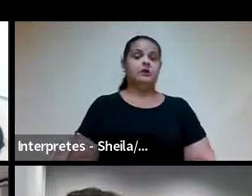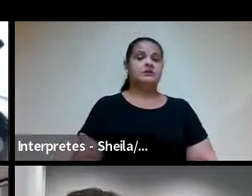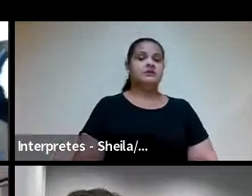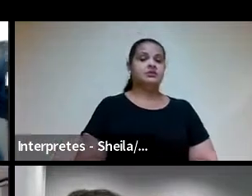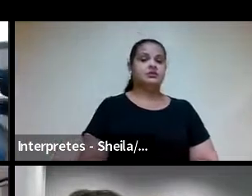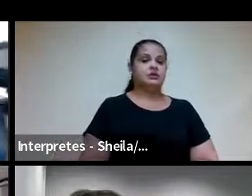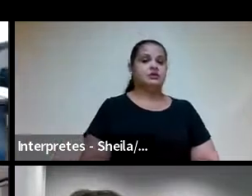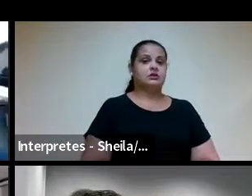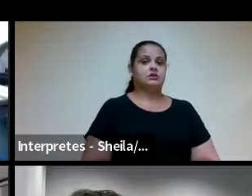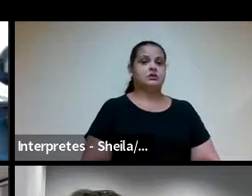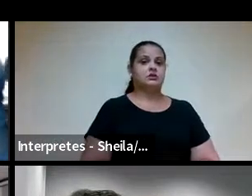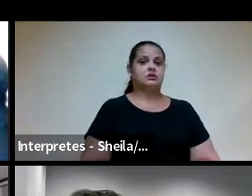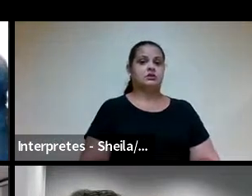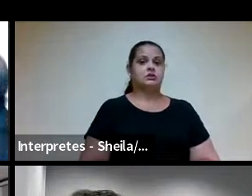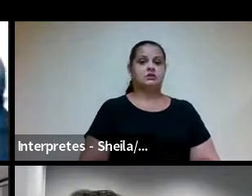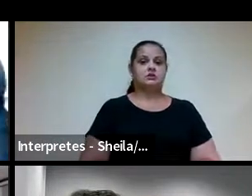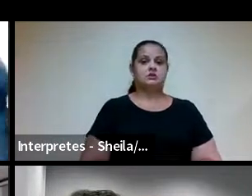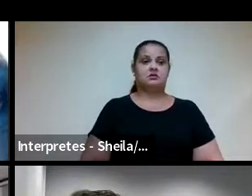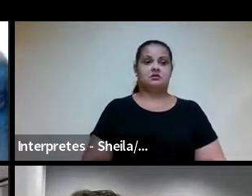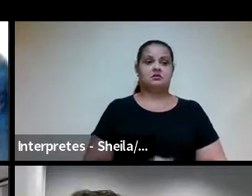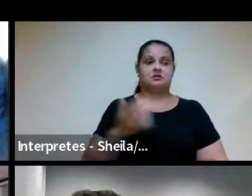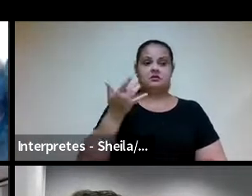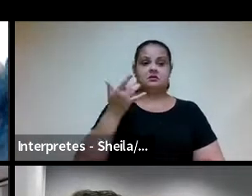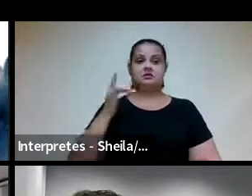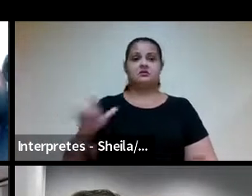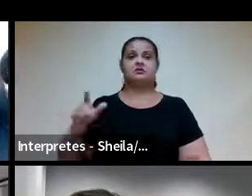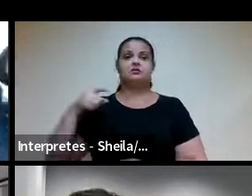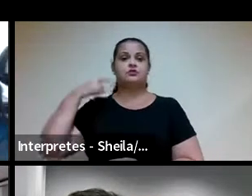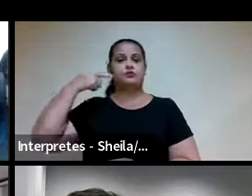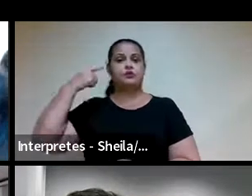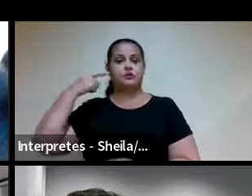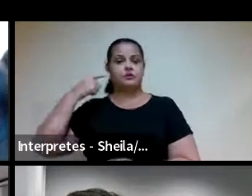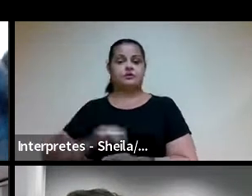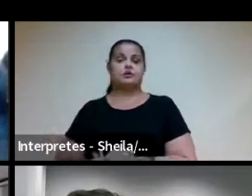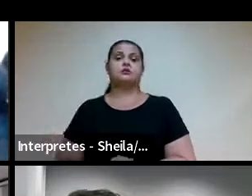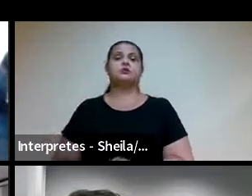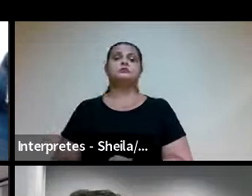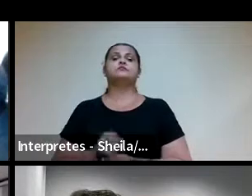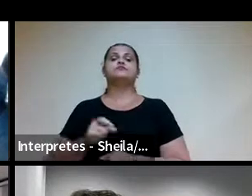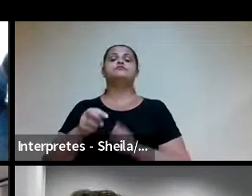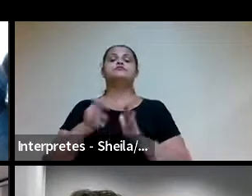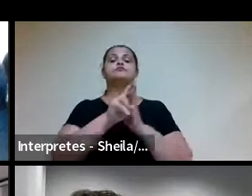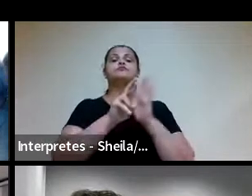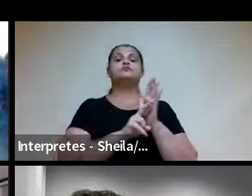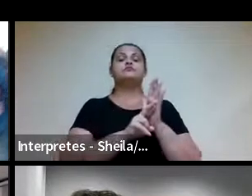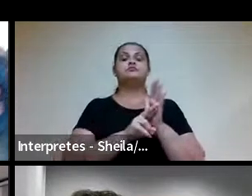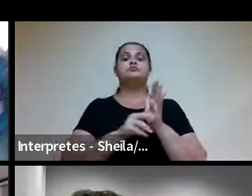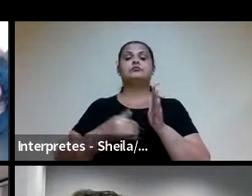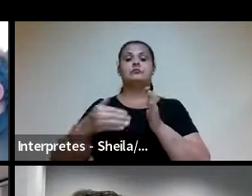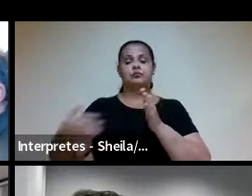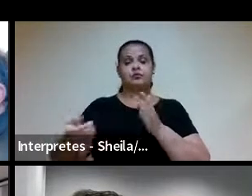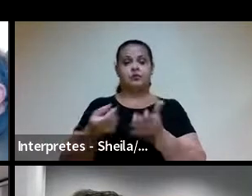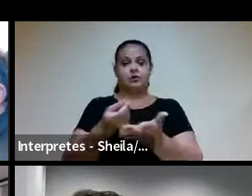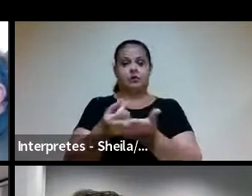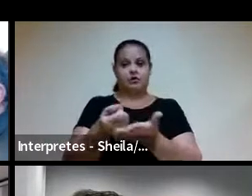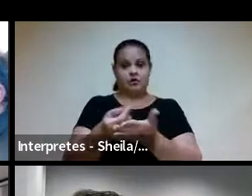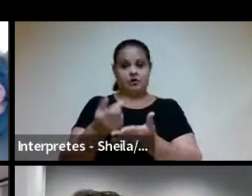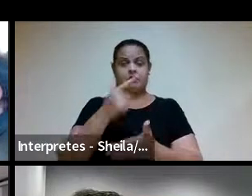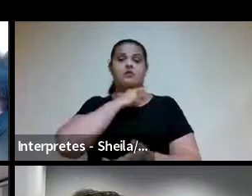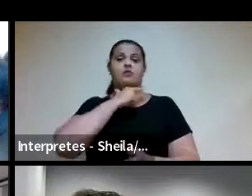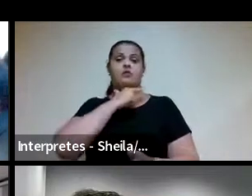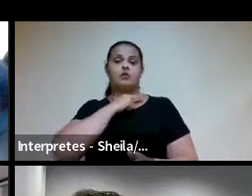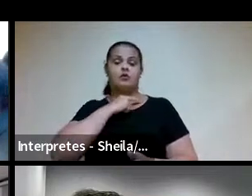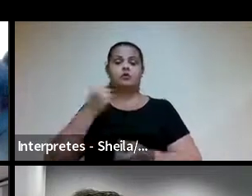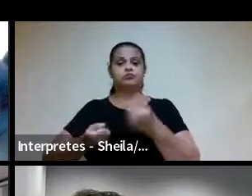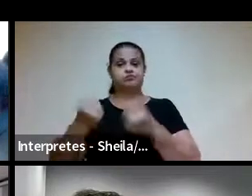caso trazido à apreciação, constatou-se, conforme apontado na decisão recorrida, que as despesas realizadas pelo candidato com locação de veículos